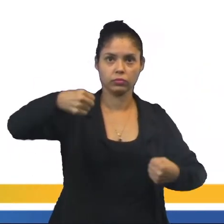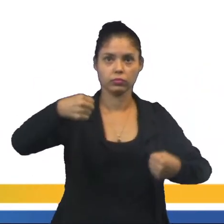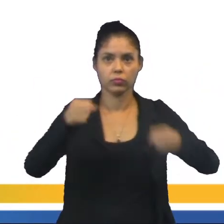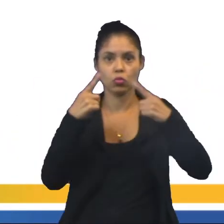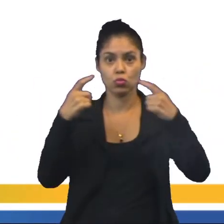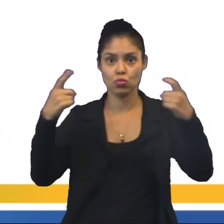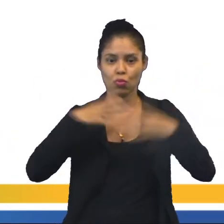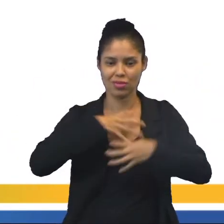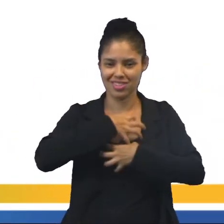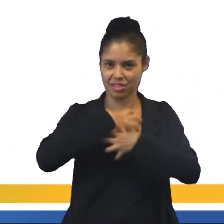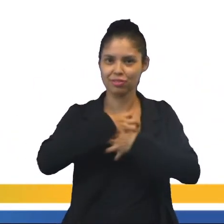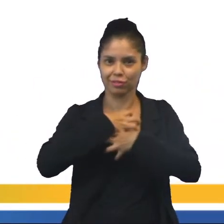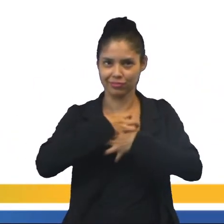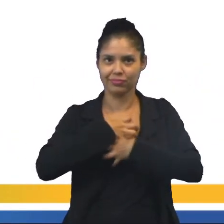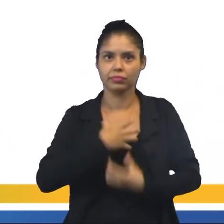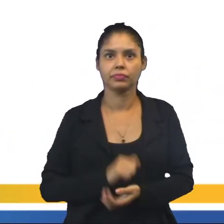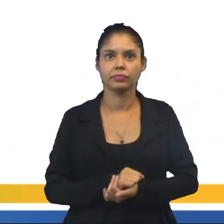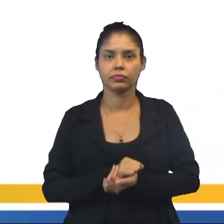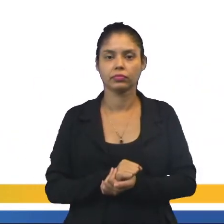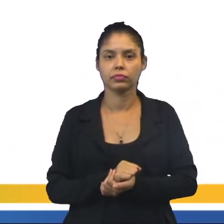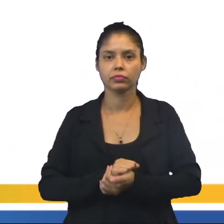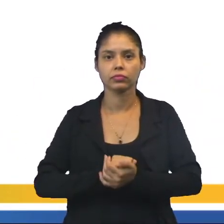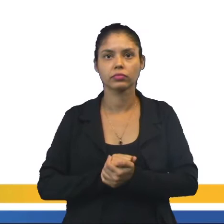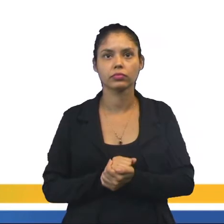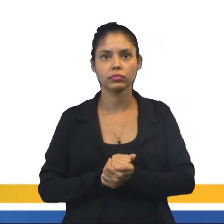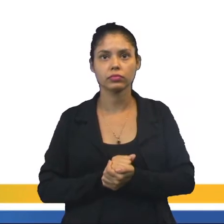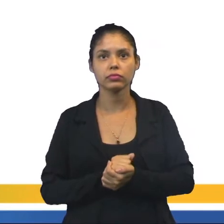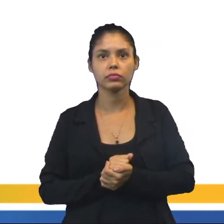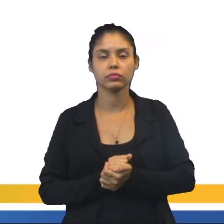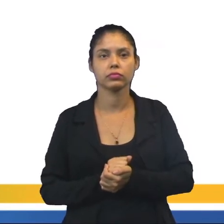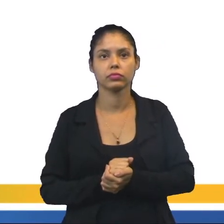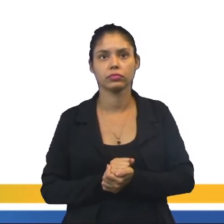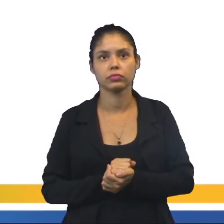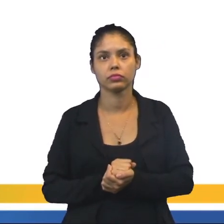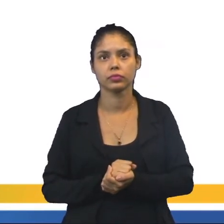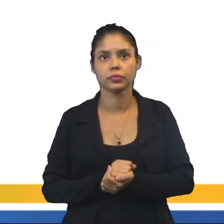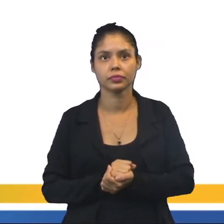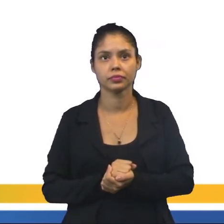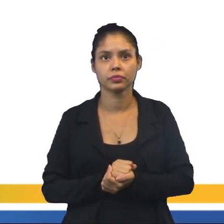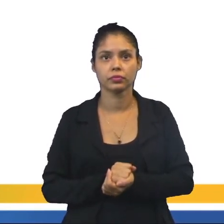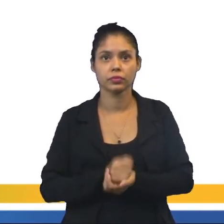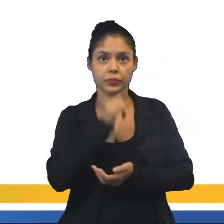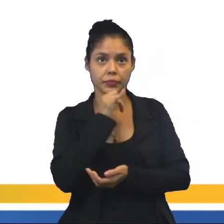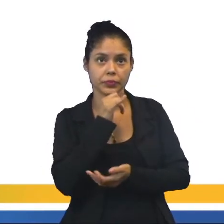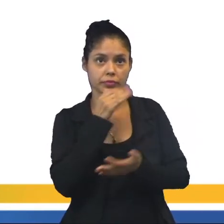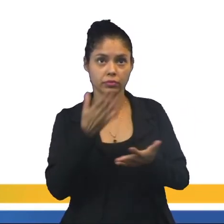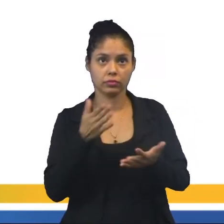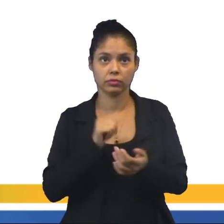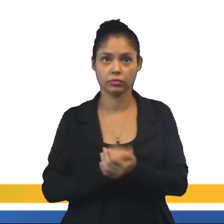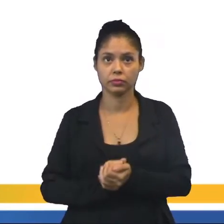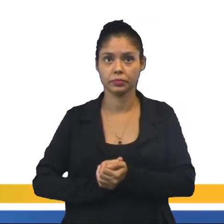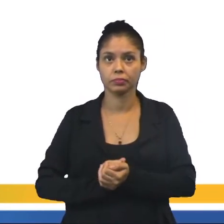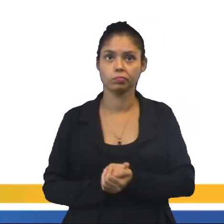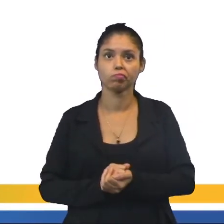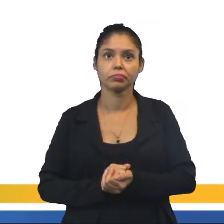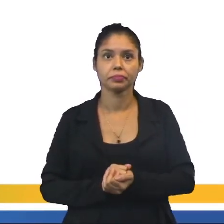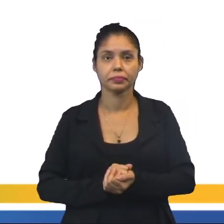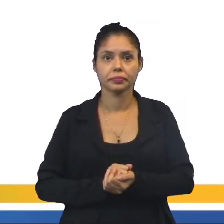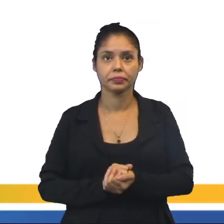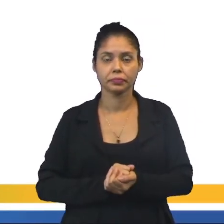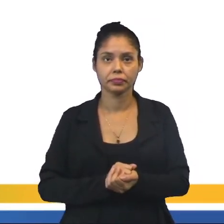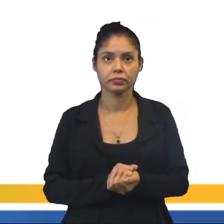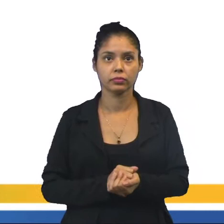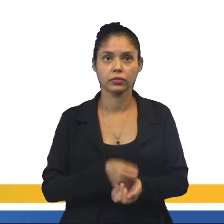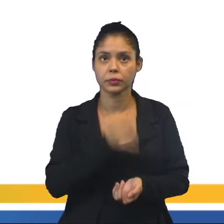Roll ou o motor tocando motor funcionando né e a duração ó eu coloquei a falei